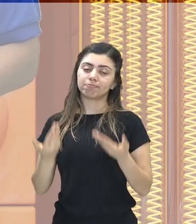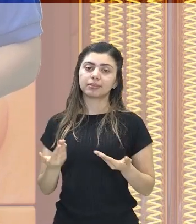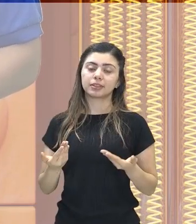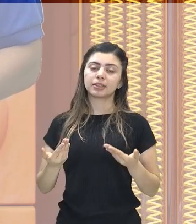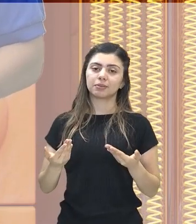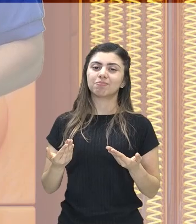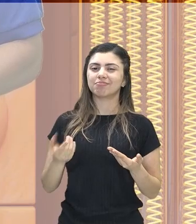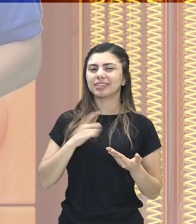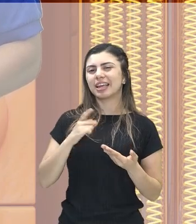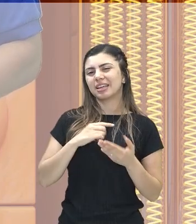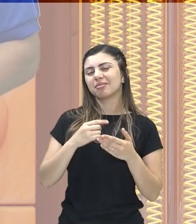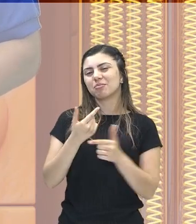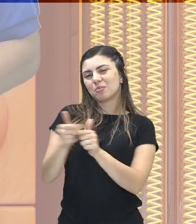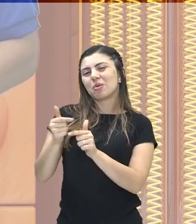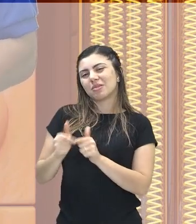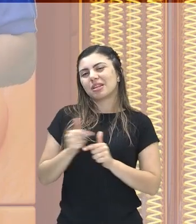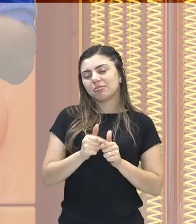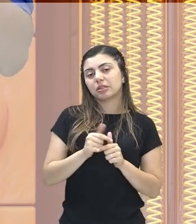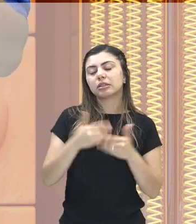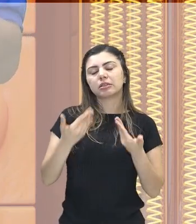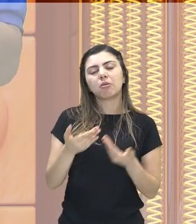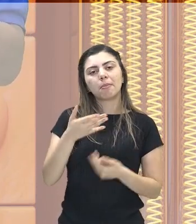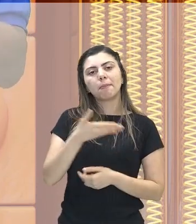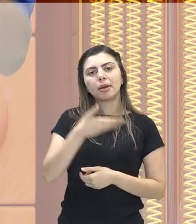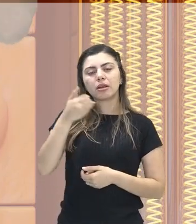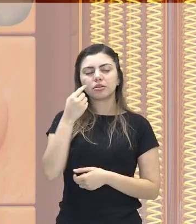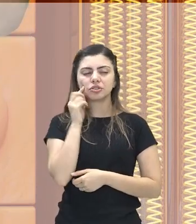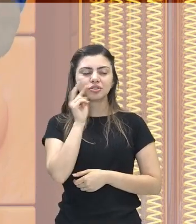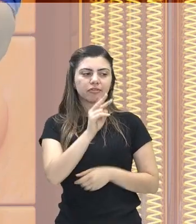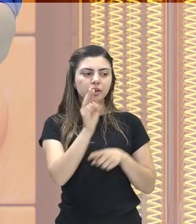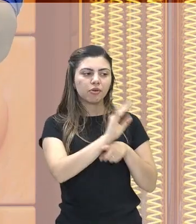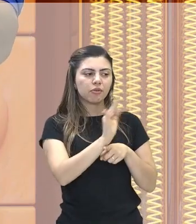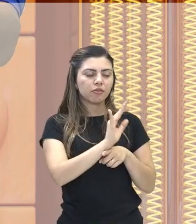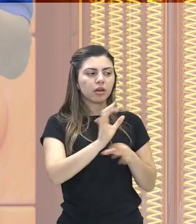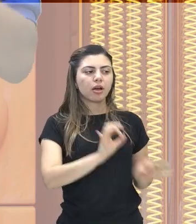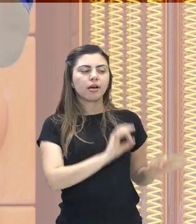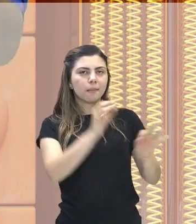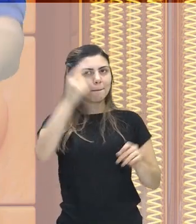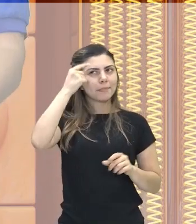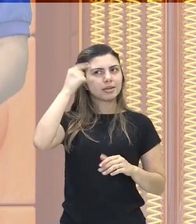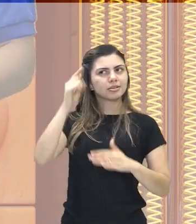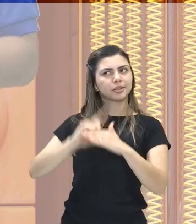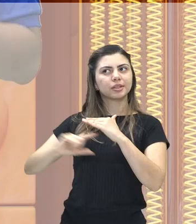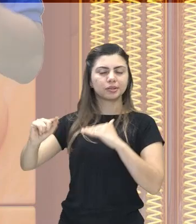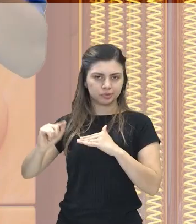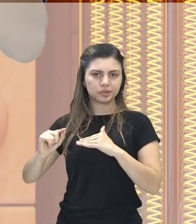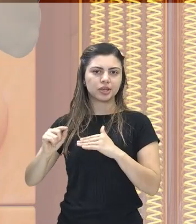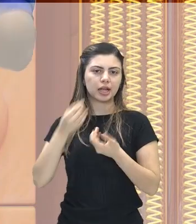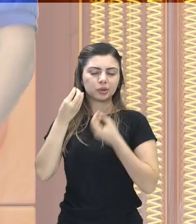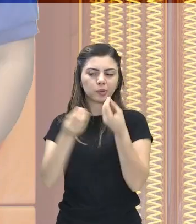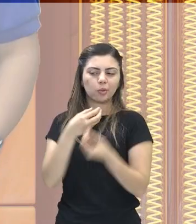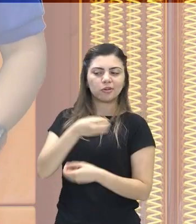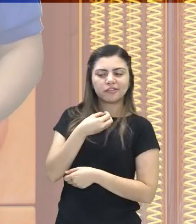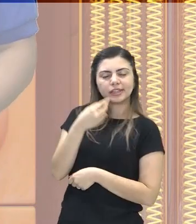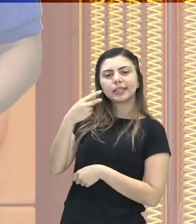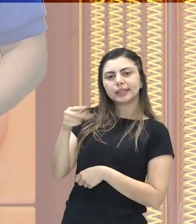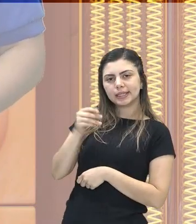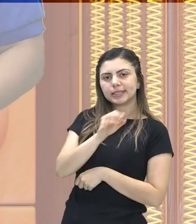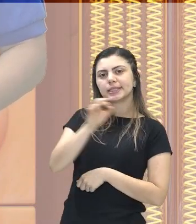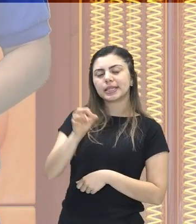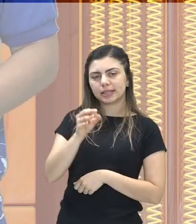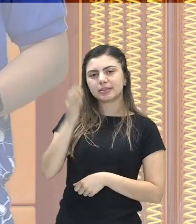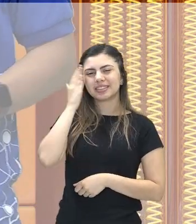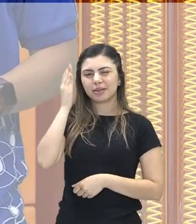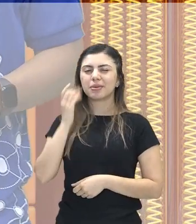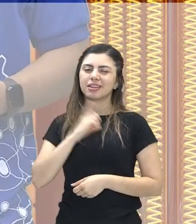forma esse problema, né, e que é muito bom a gente assistir esses filmes com esse olhar, com essa busca, para tentar compreender